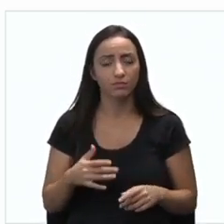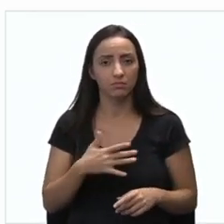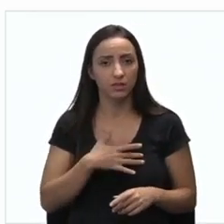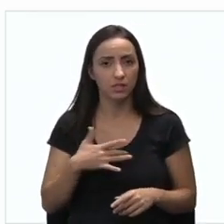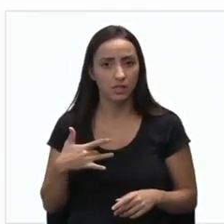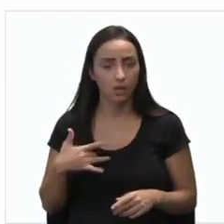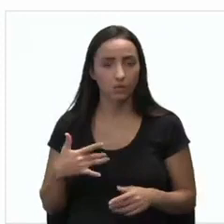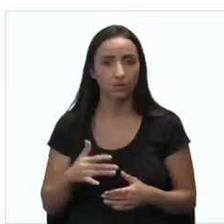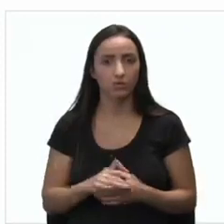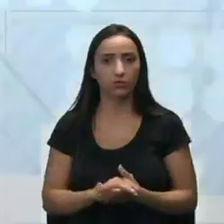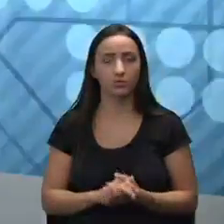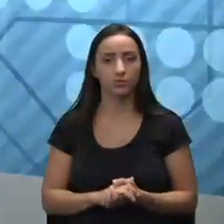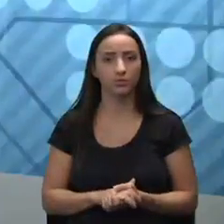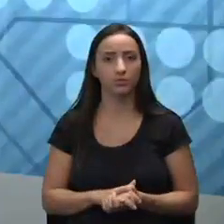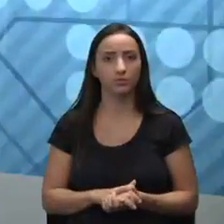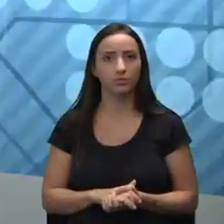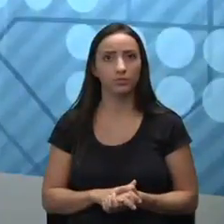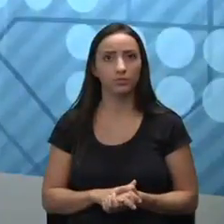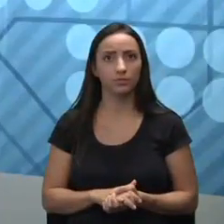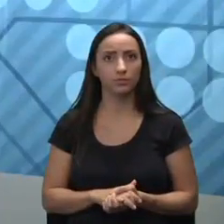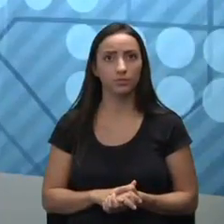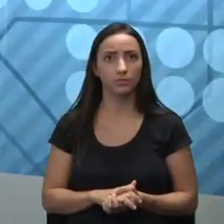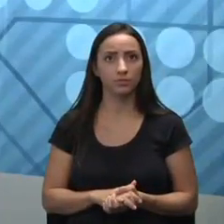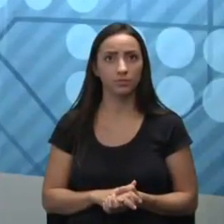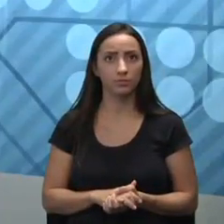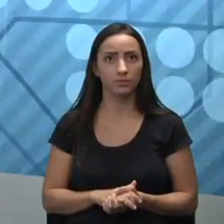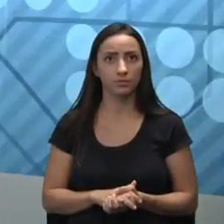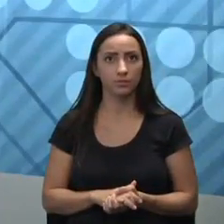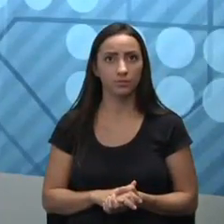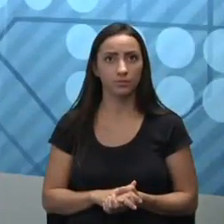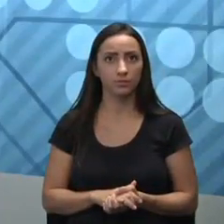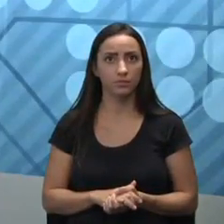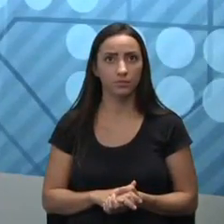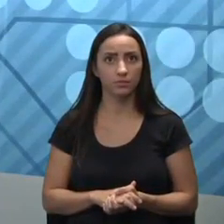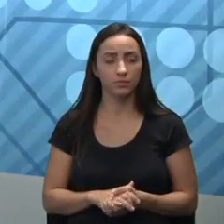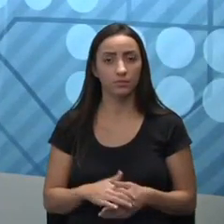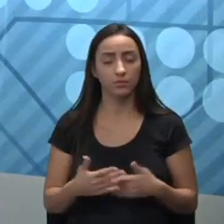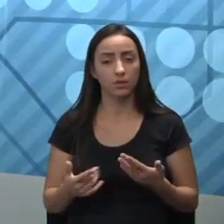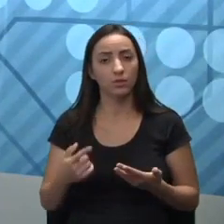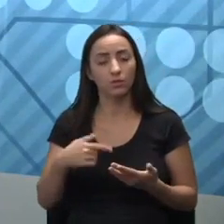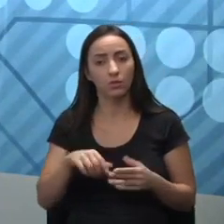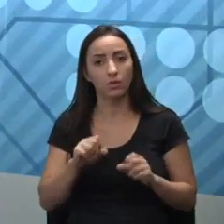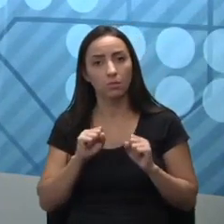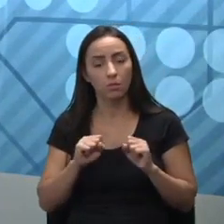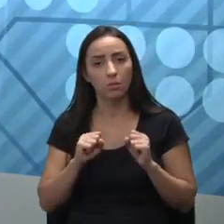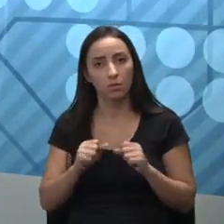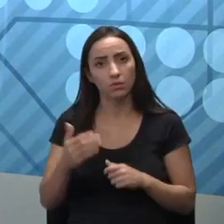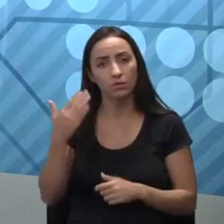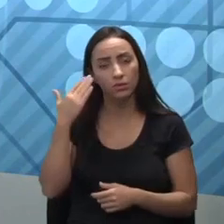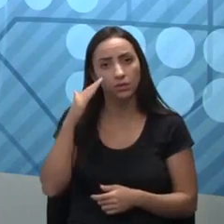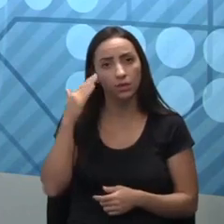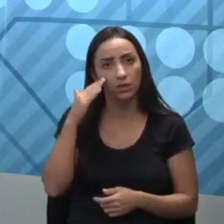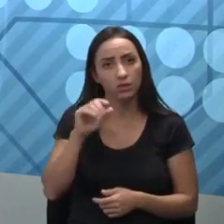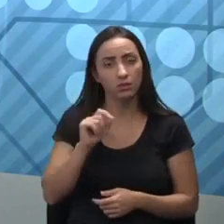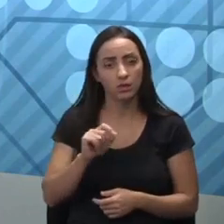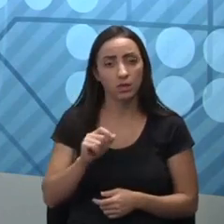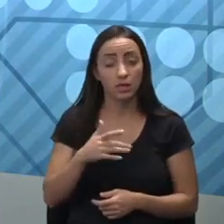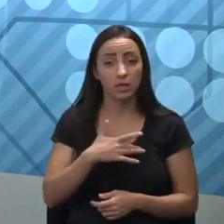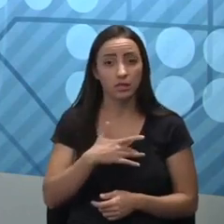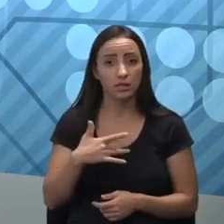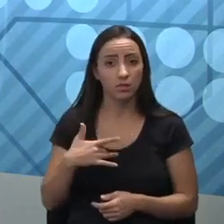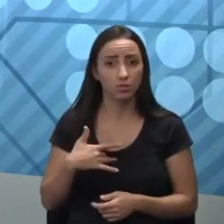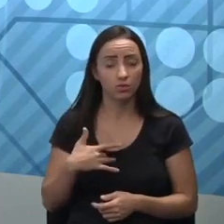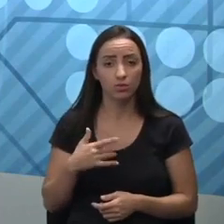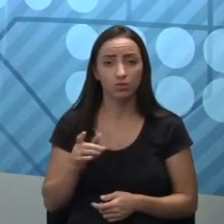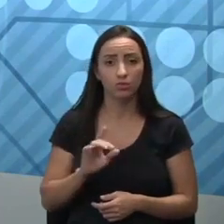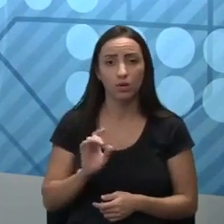questão da saúde, certo? Então, nós podemos compreender que a saúde, ela não